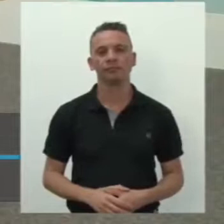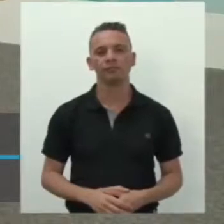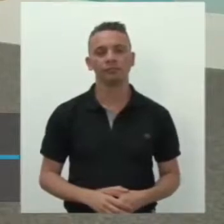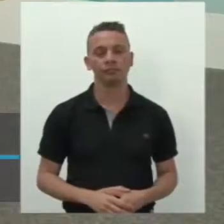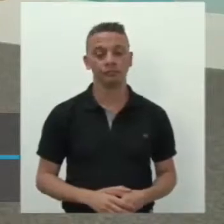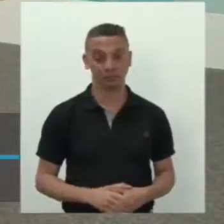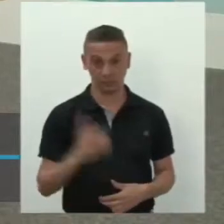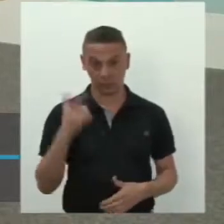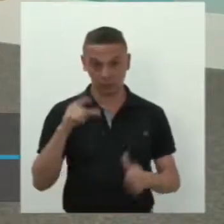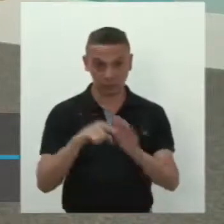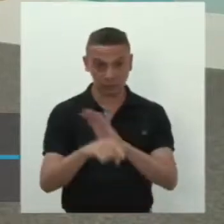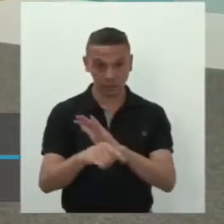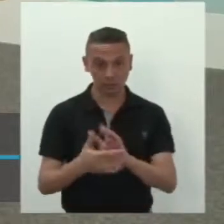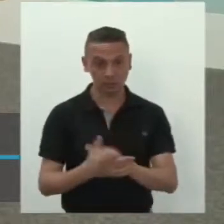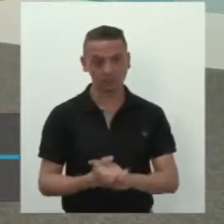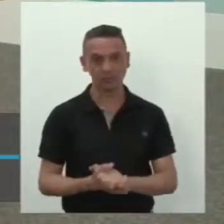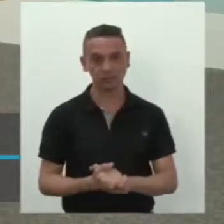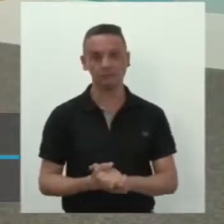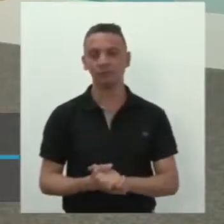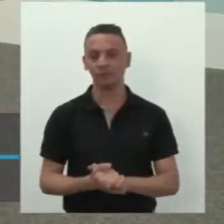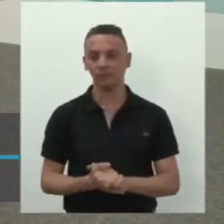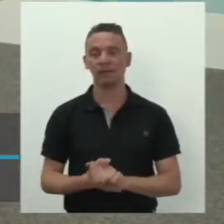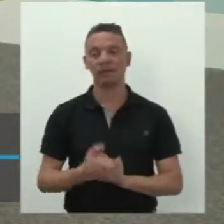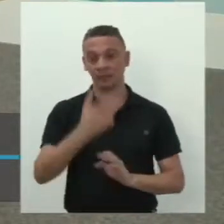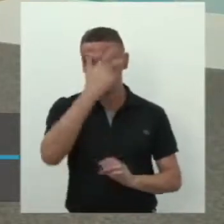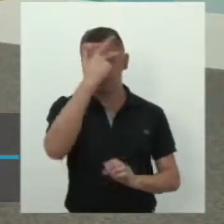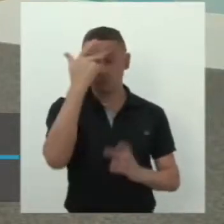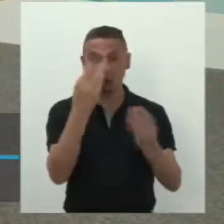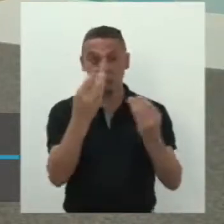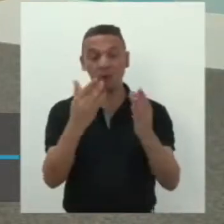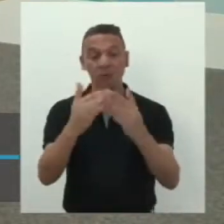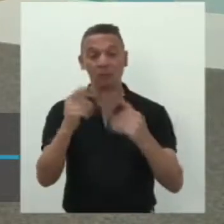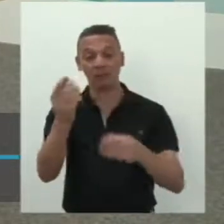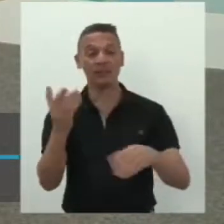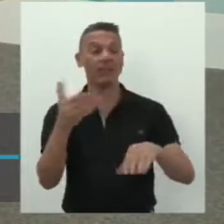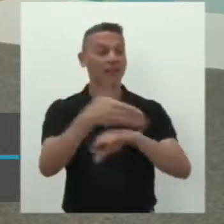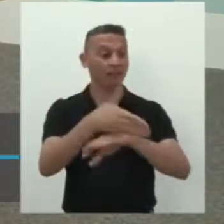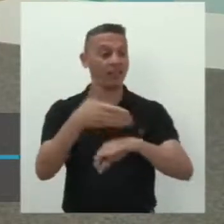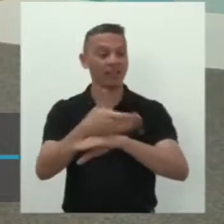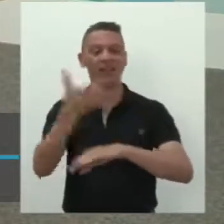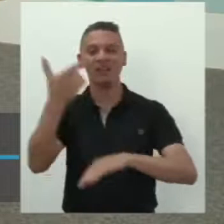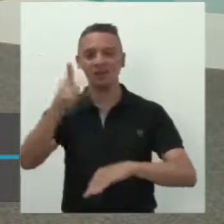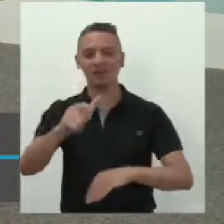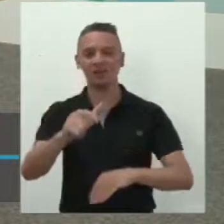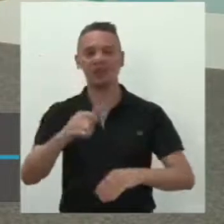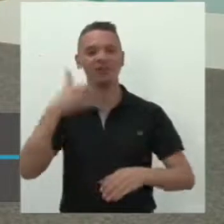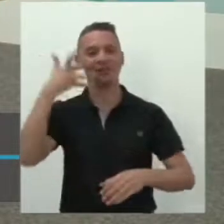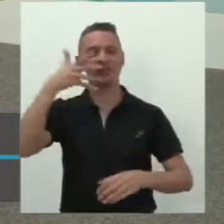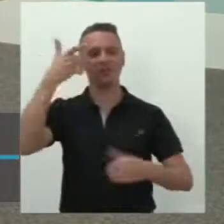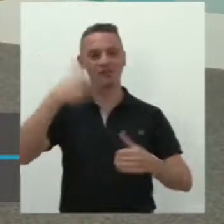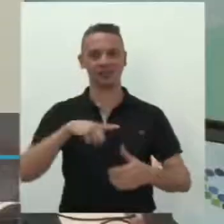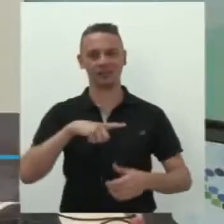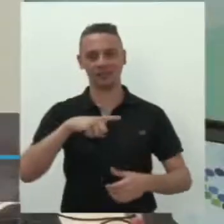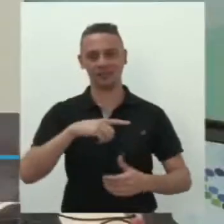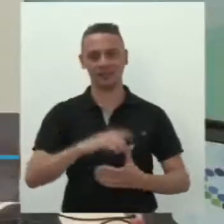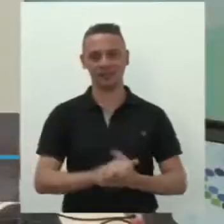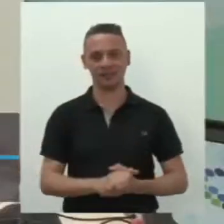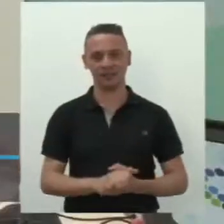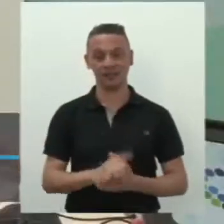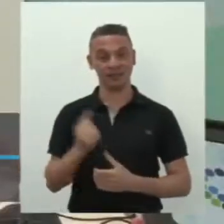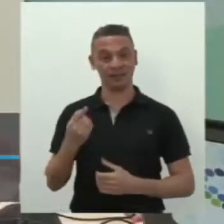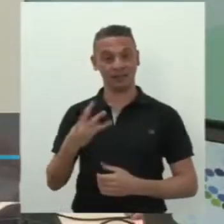Tem mais alguma? Não, muitos pedidos para você voltar, Fernando. Então, tá bom. Vamos seguir. Não, vamos seguir. A gente tem mais